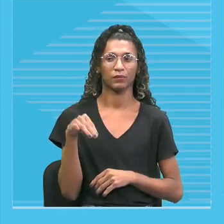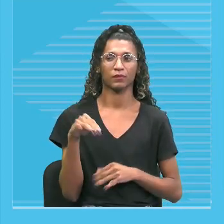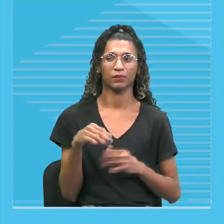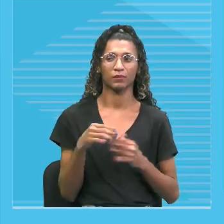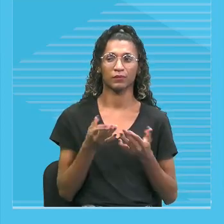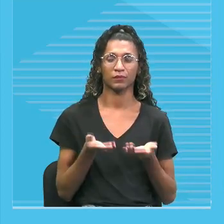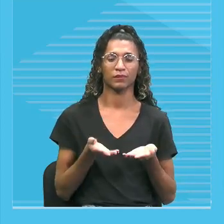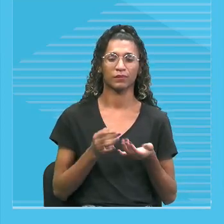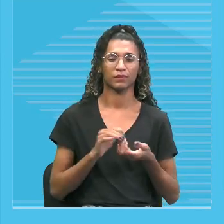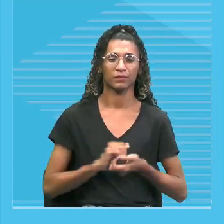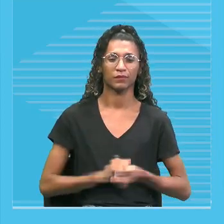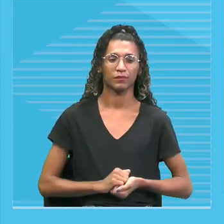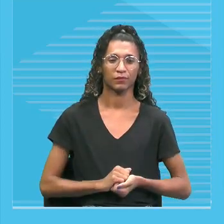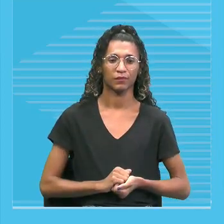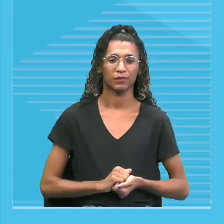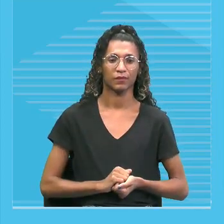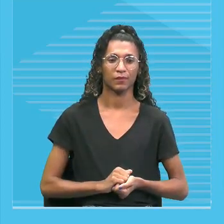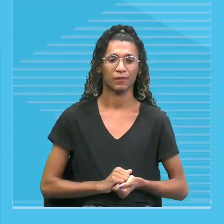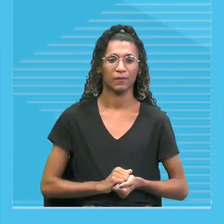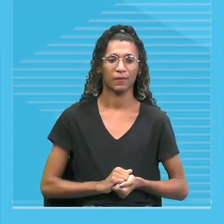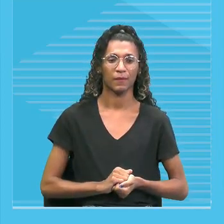Jackson um minuto